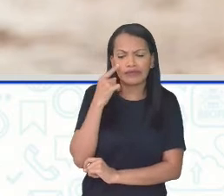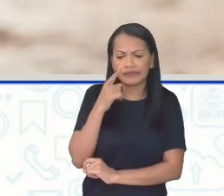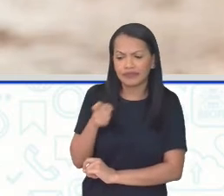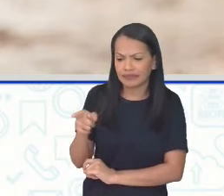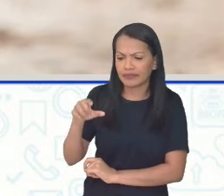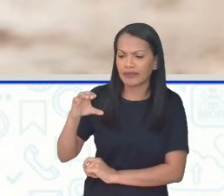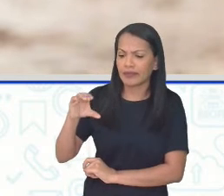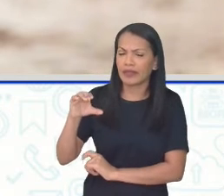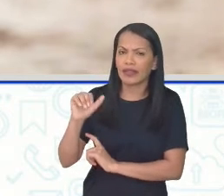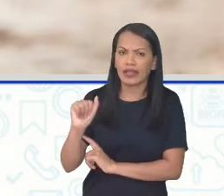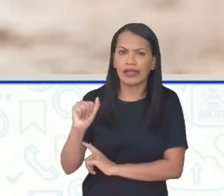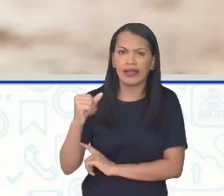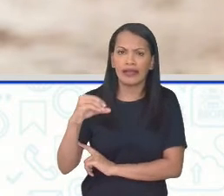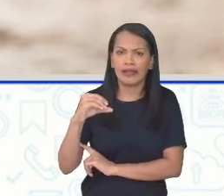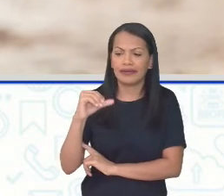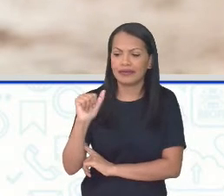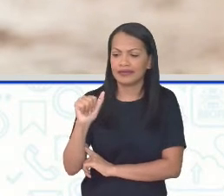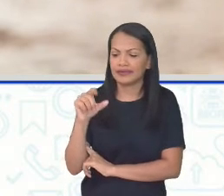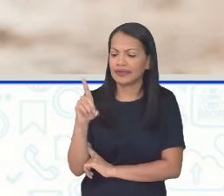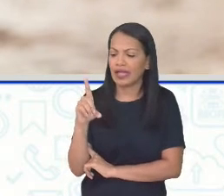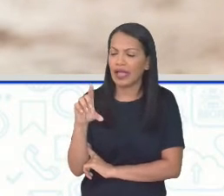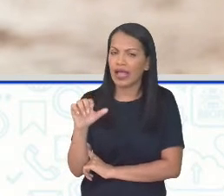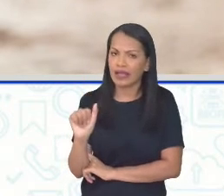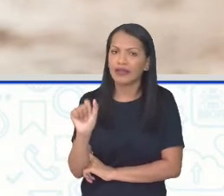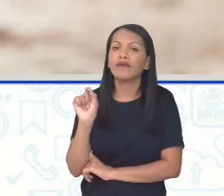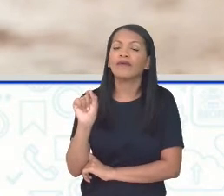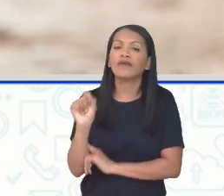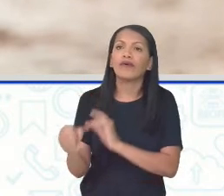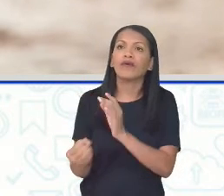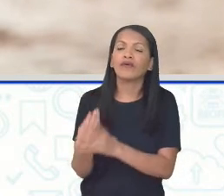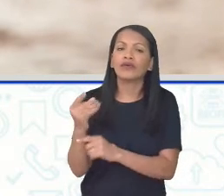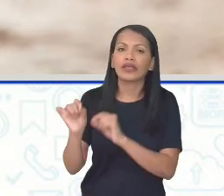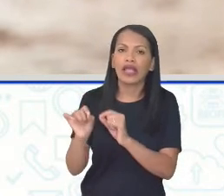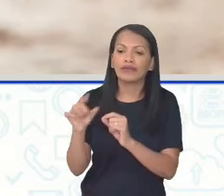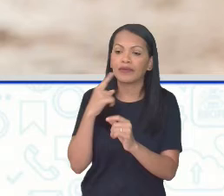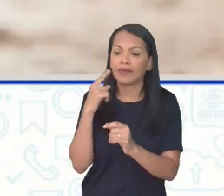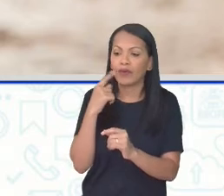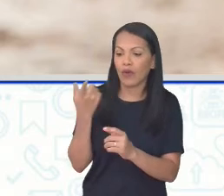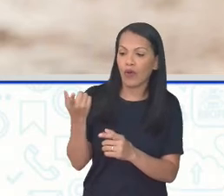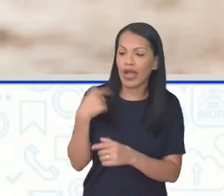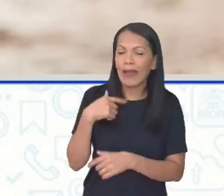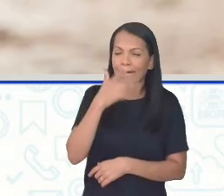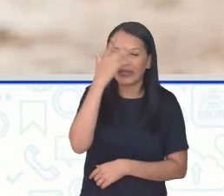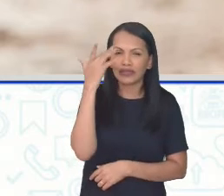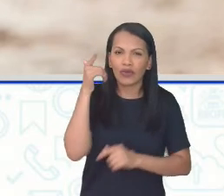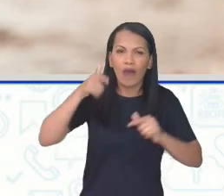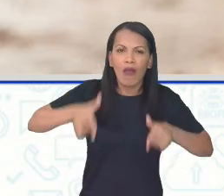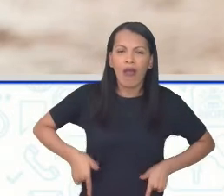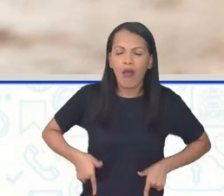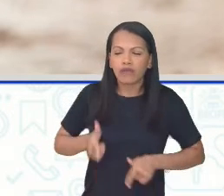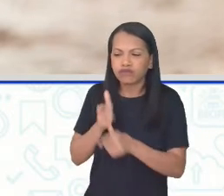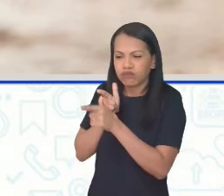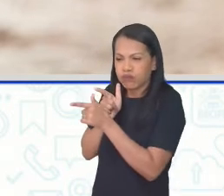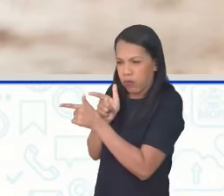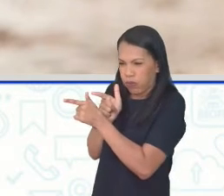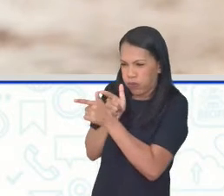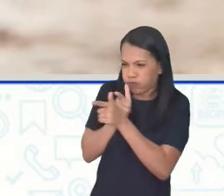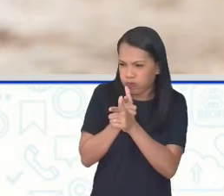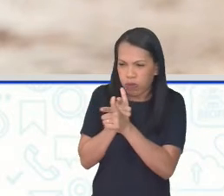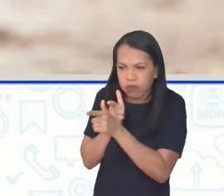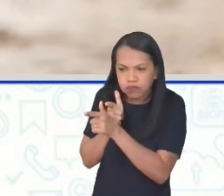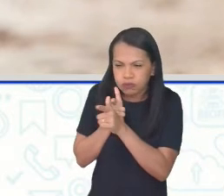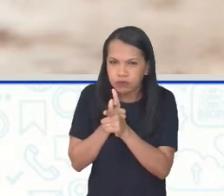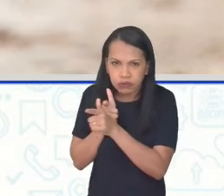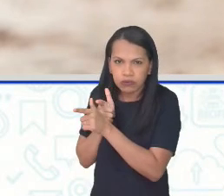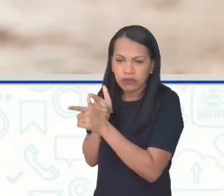com cedilha, ela se origina da palavra caça, não é? Então, caça, aí vem na